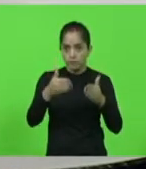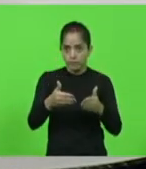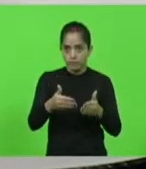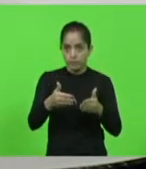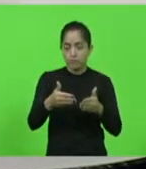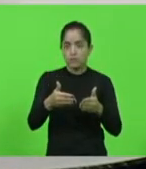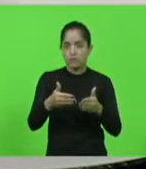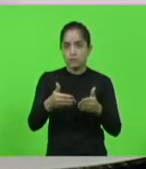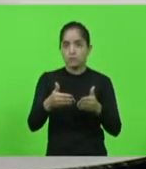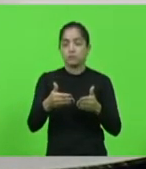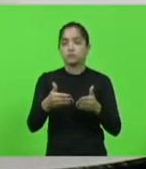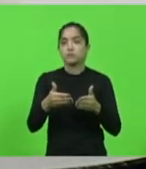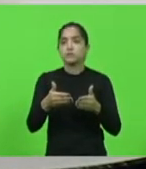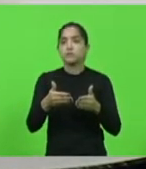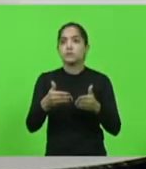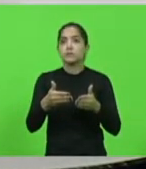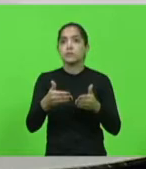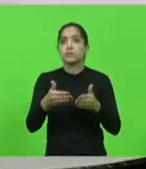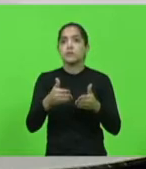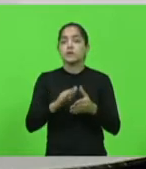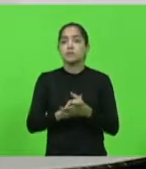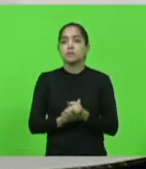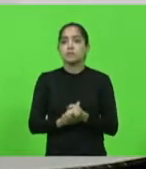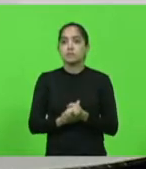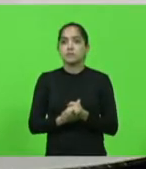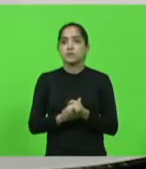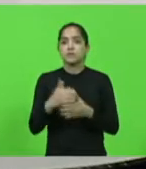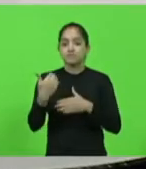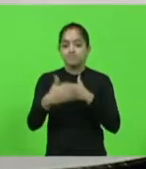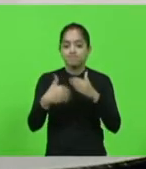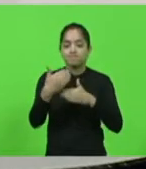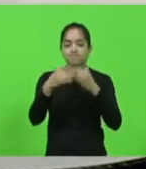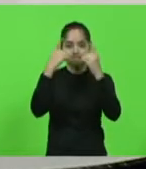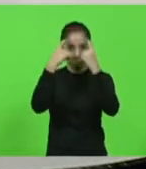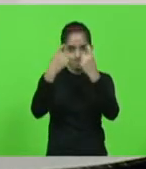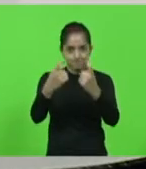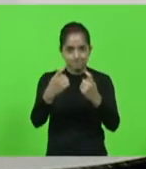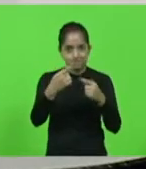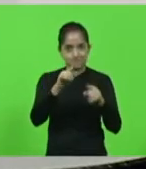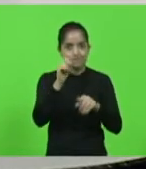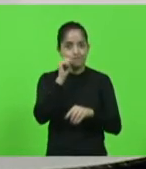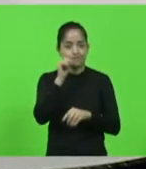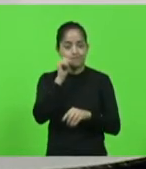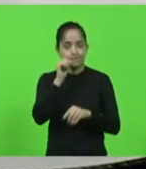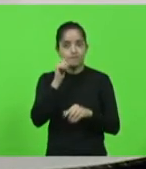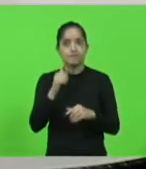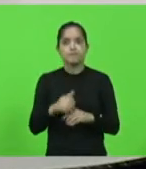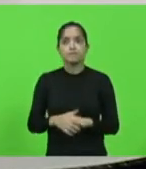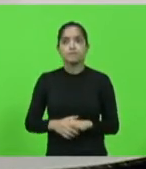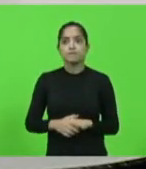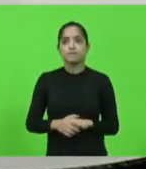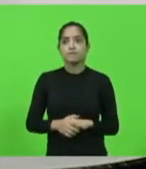em definitivo, em desconstrução do processo de violência contra a mulher.